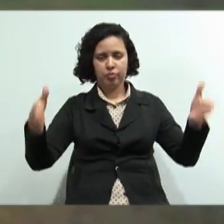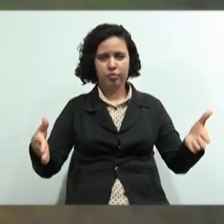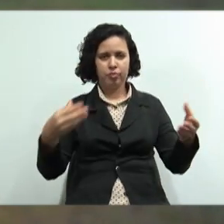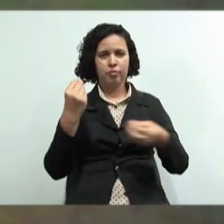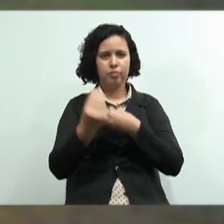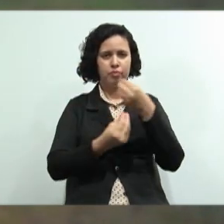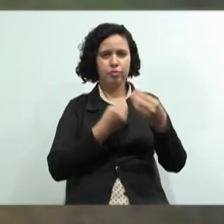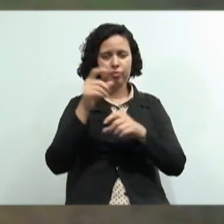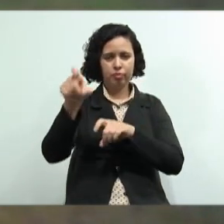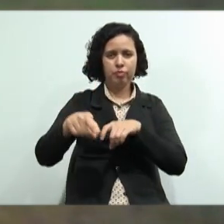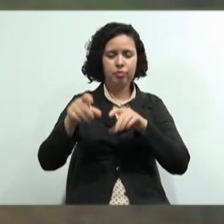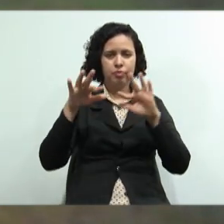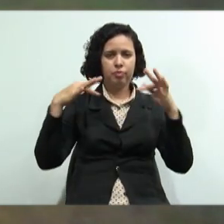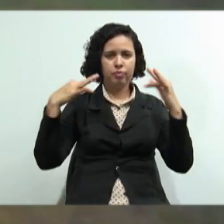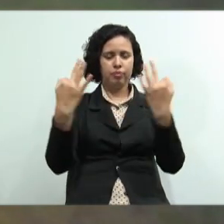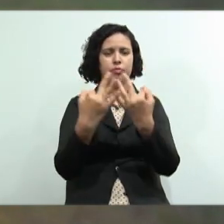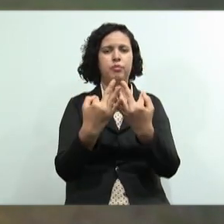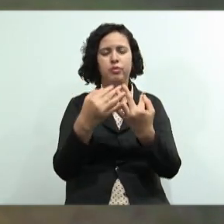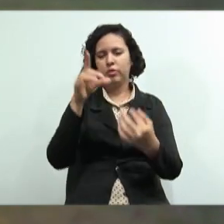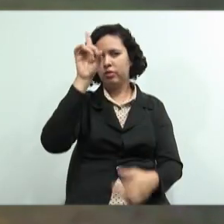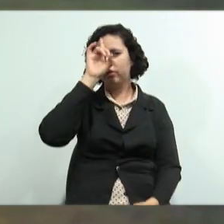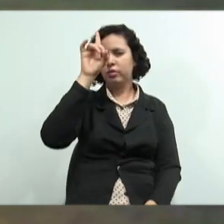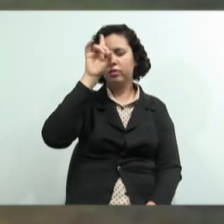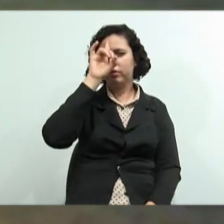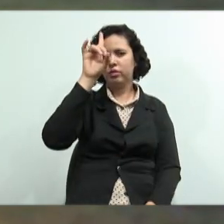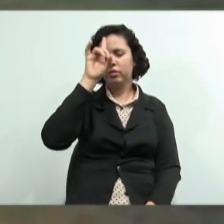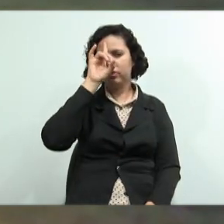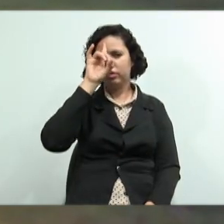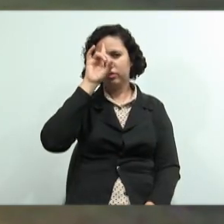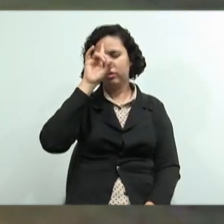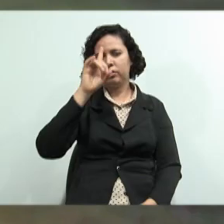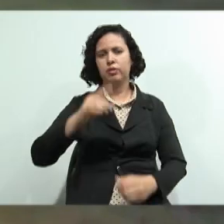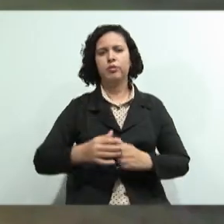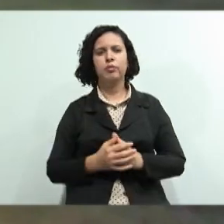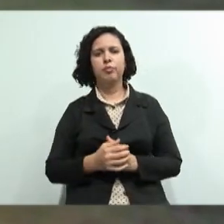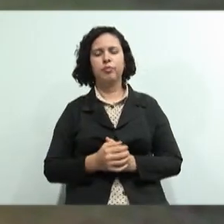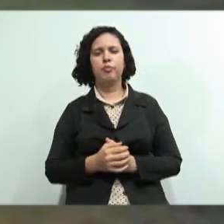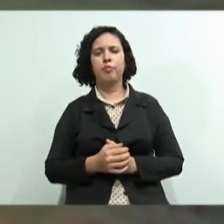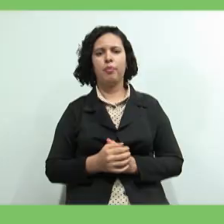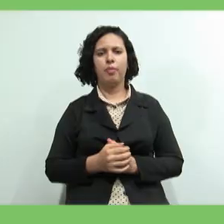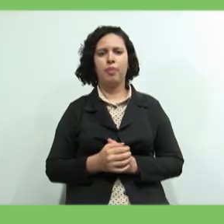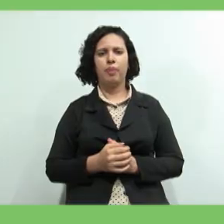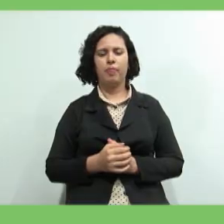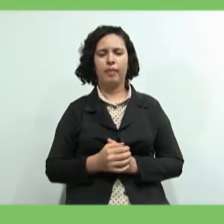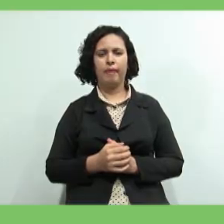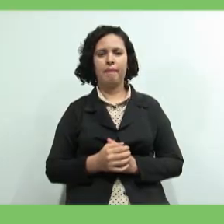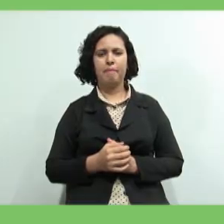agricultura familiar faz parte do nosso dia a dia e influencia na economia do país. Até a próxima!